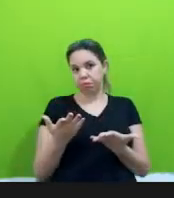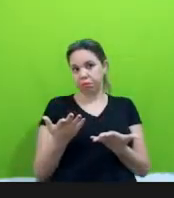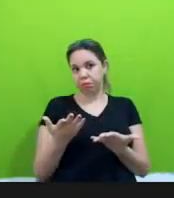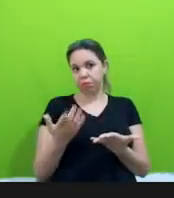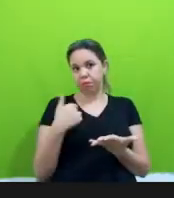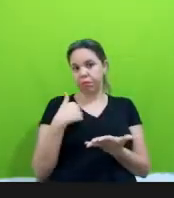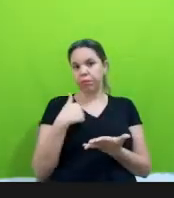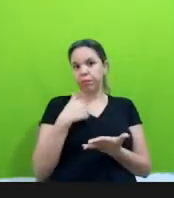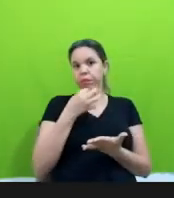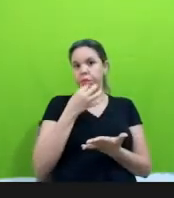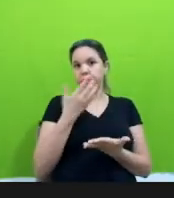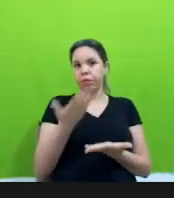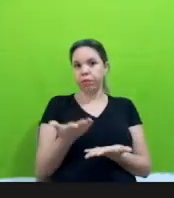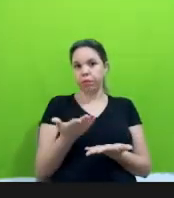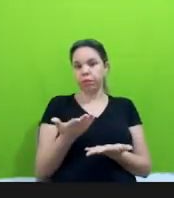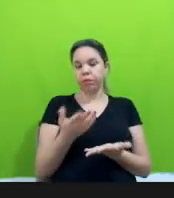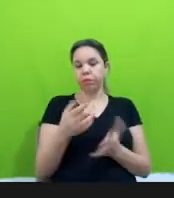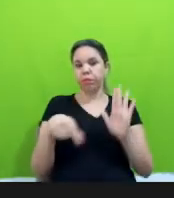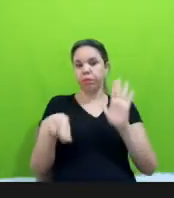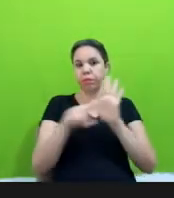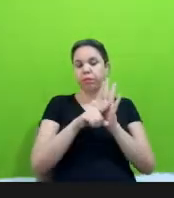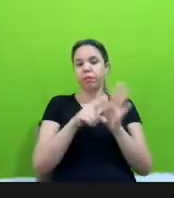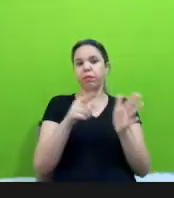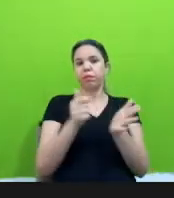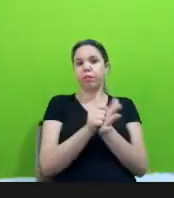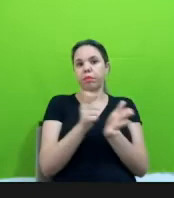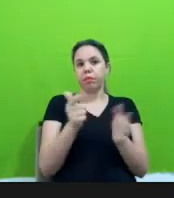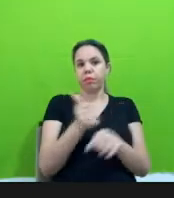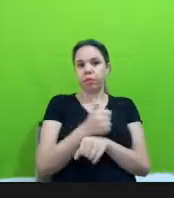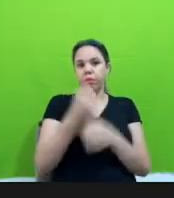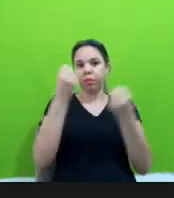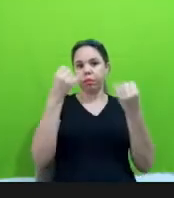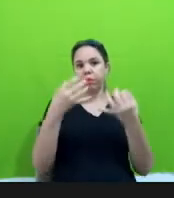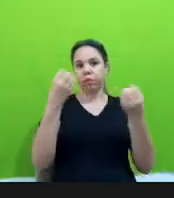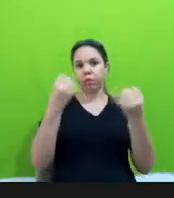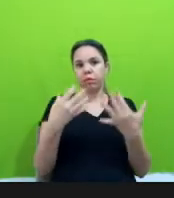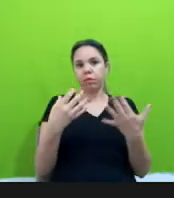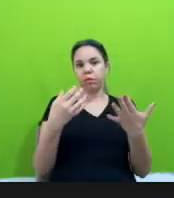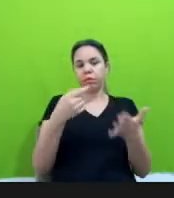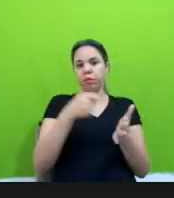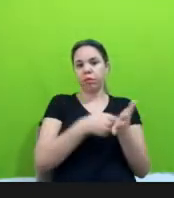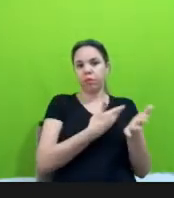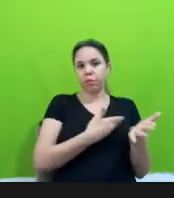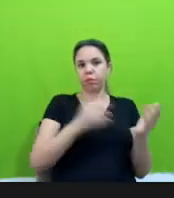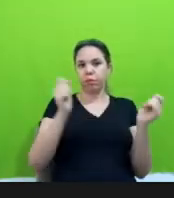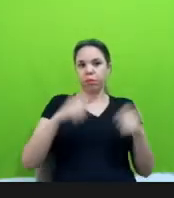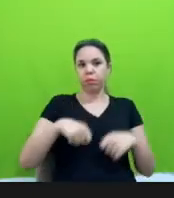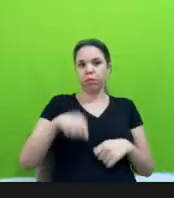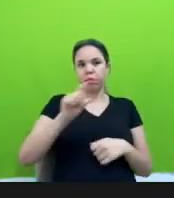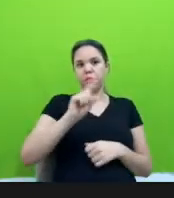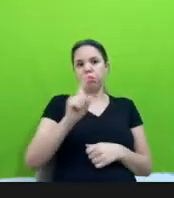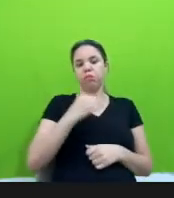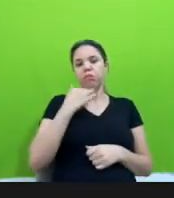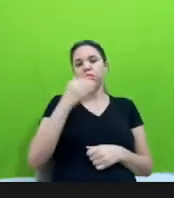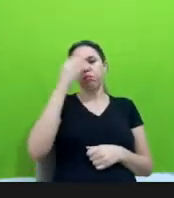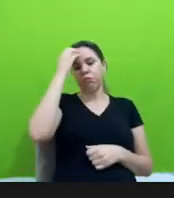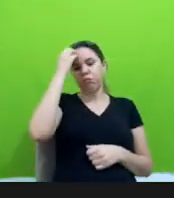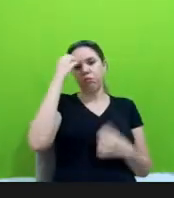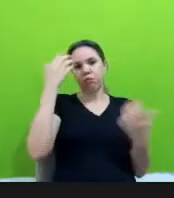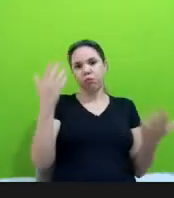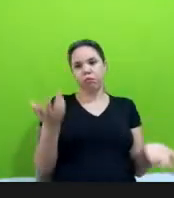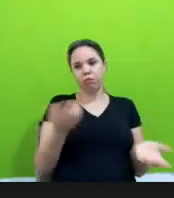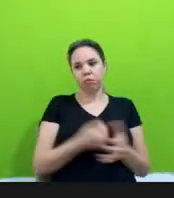ali um parágrafo da reportagem, mas a gente conseguiu explicar como essa política pública funciona ou não funciona, né?